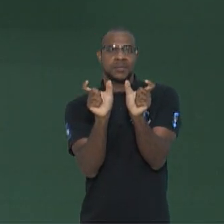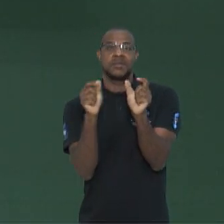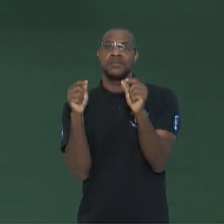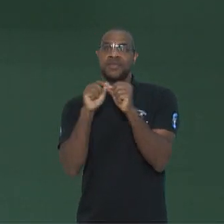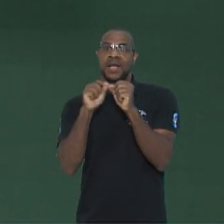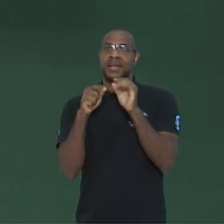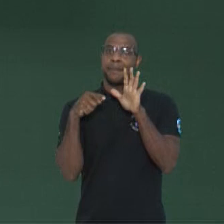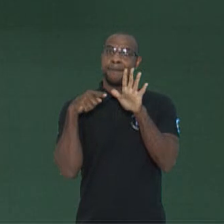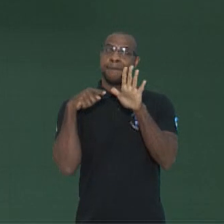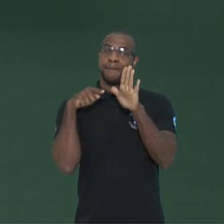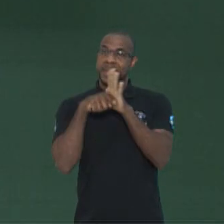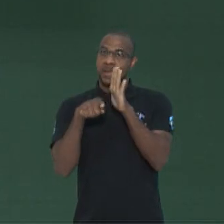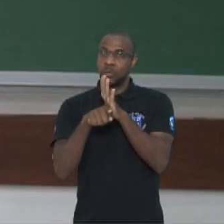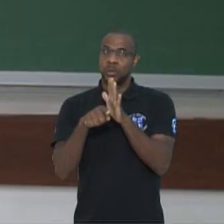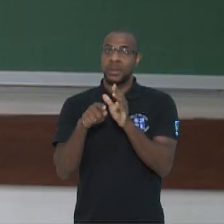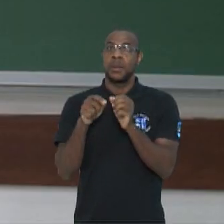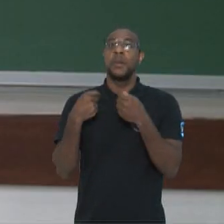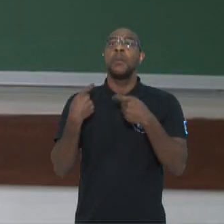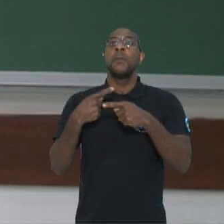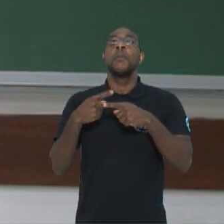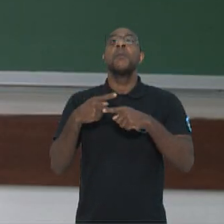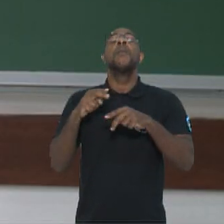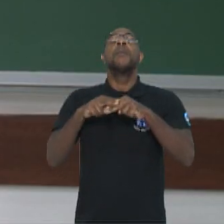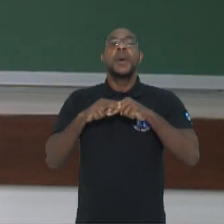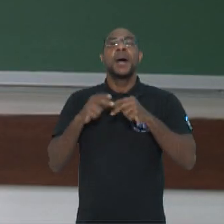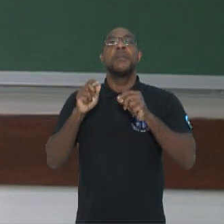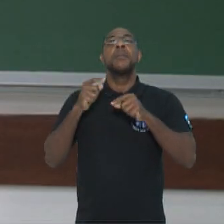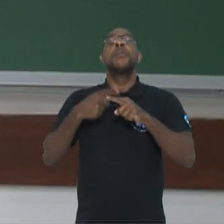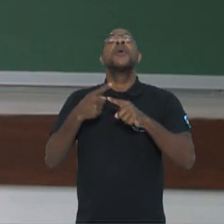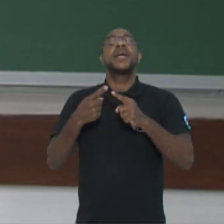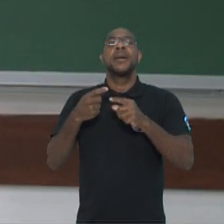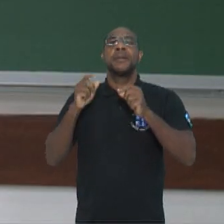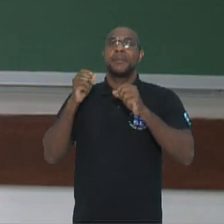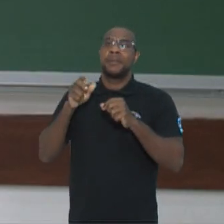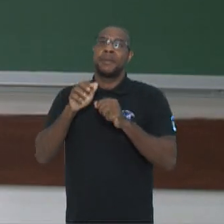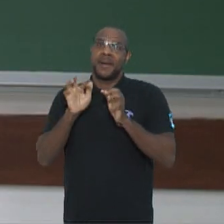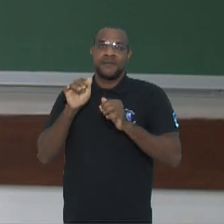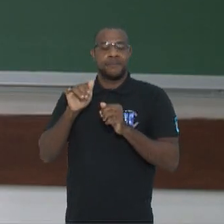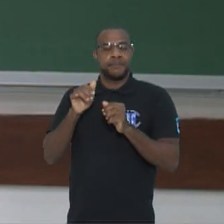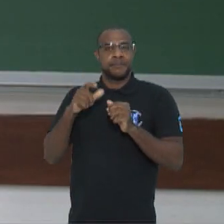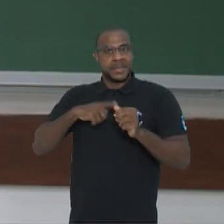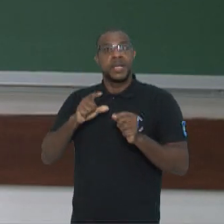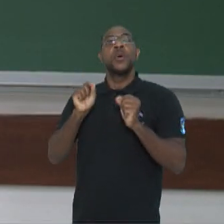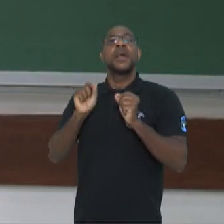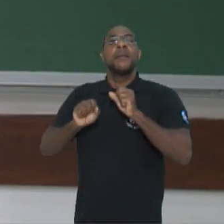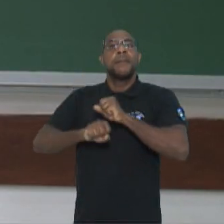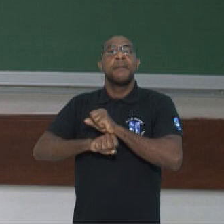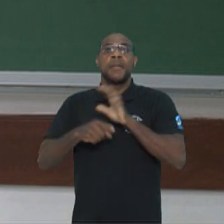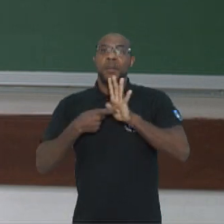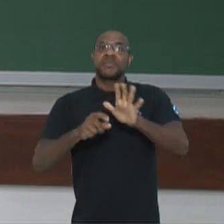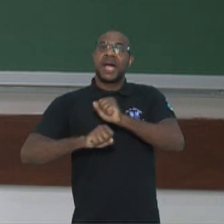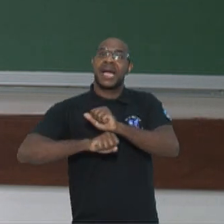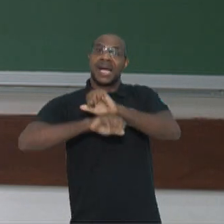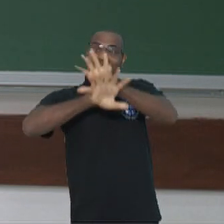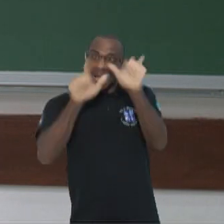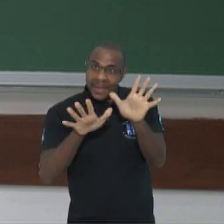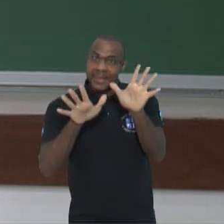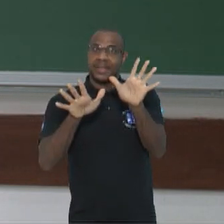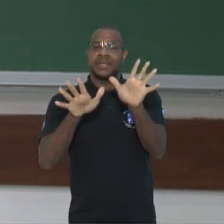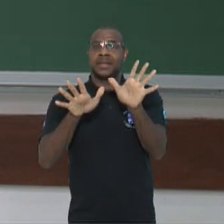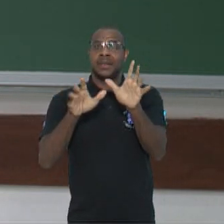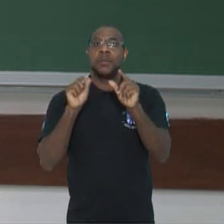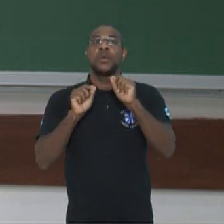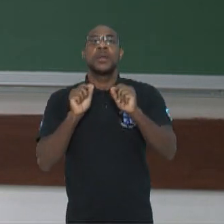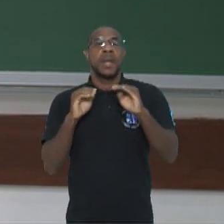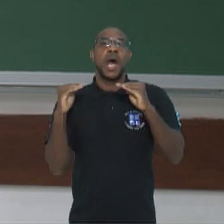claro para vocês essa questão da concordância, né? De você observar a desinência verbal, o final do